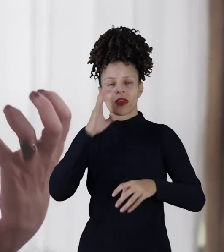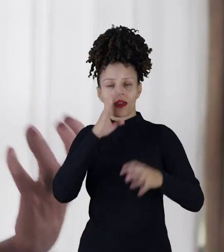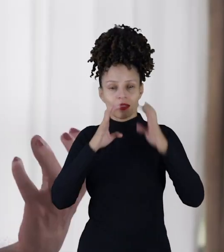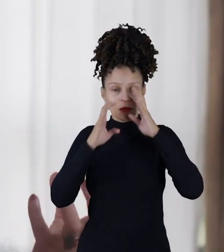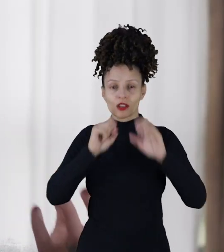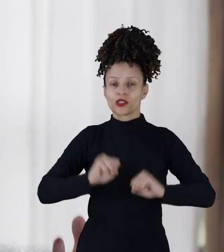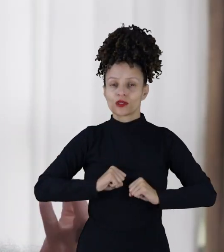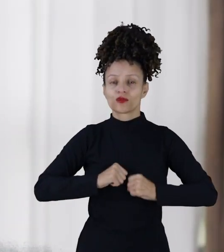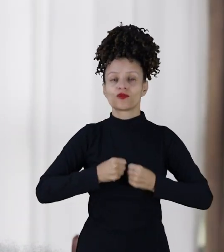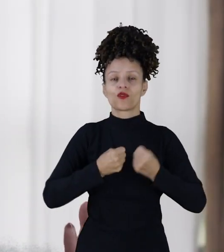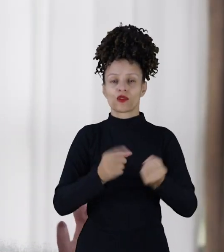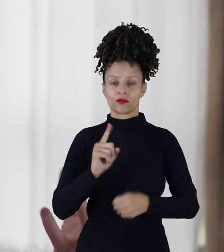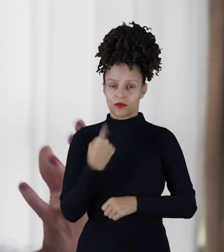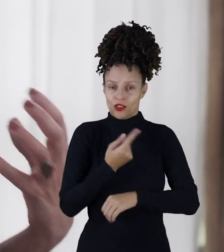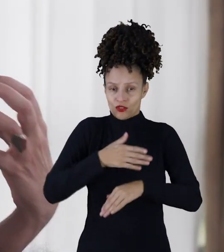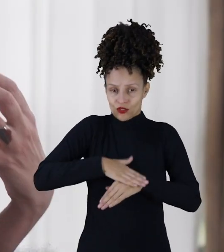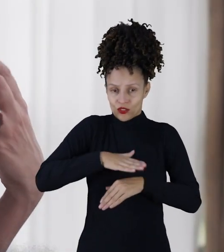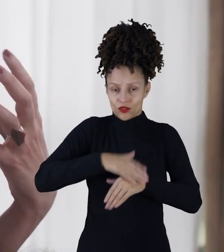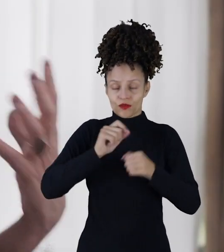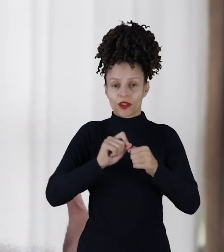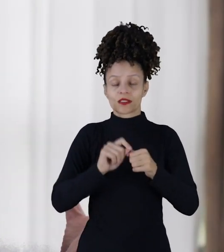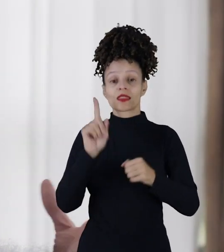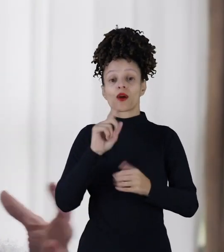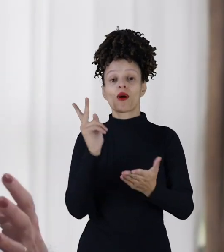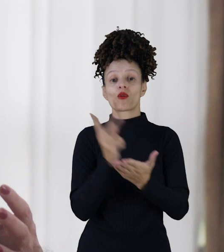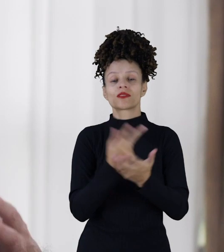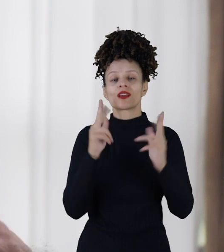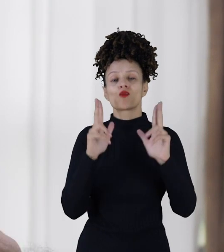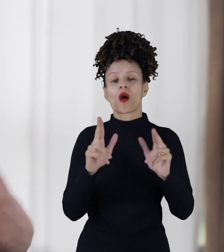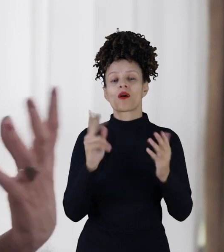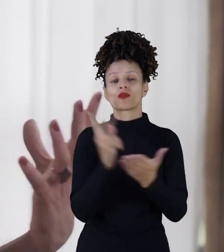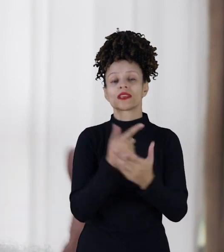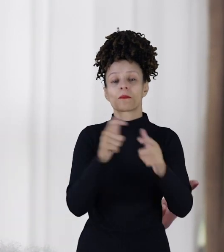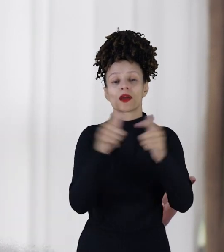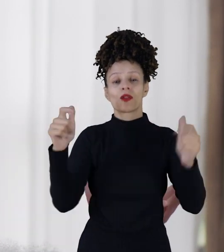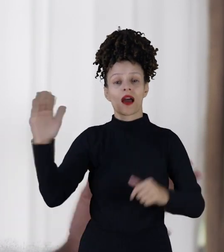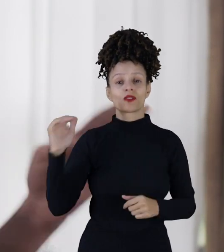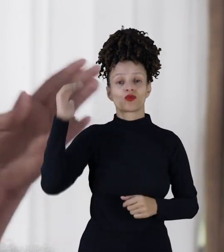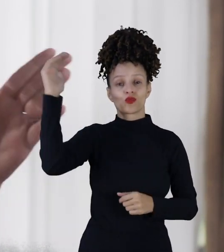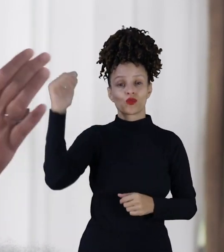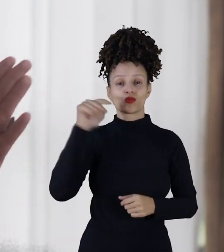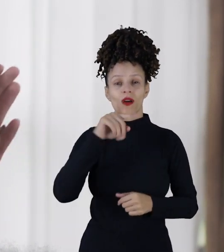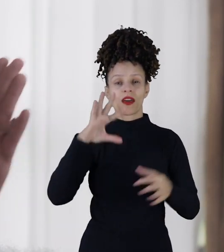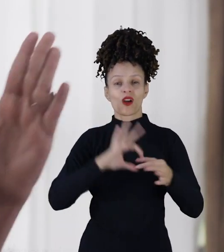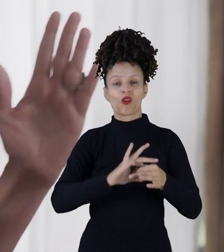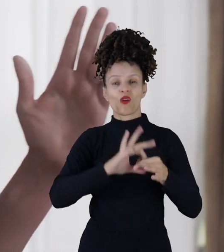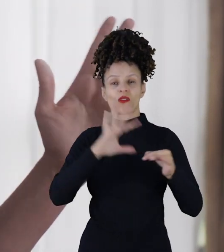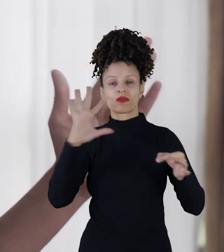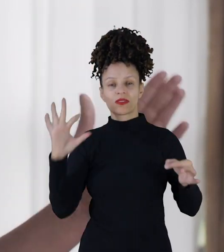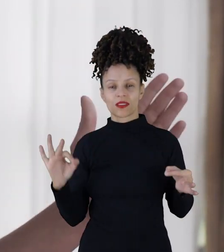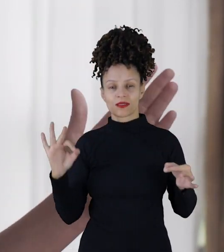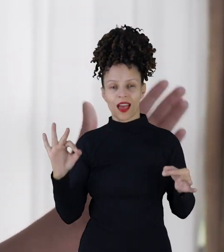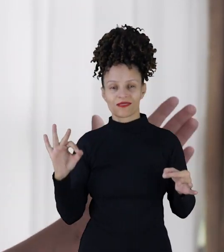um esforço que a gente faz para que não aconteça o que acontece com a maioria dos adultos, que é se